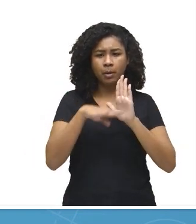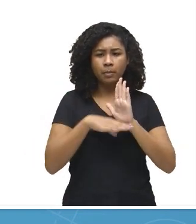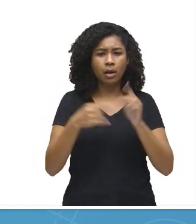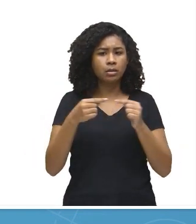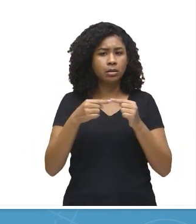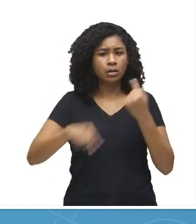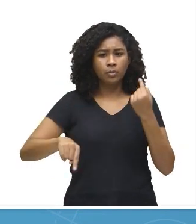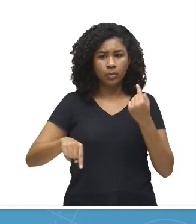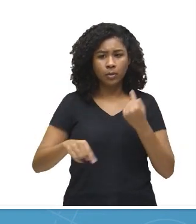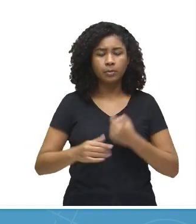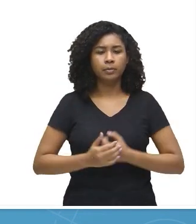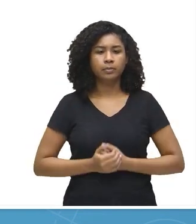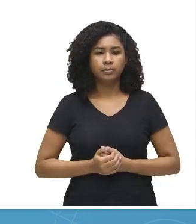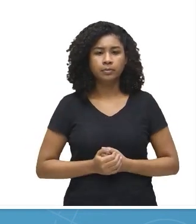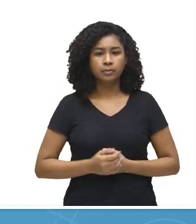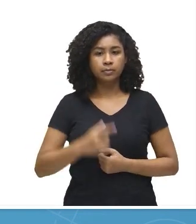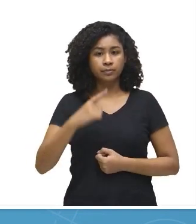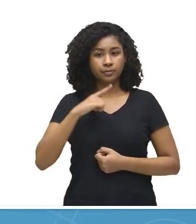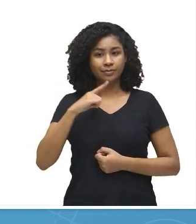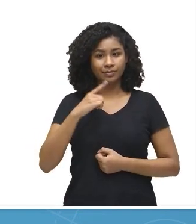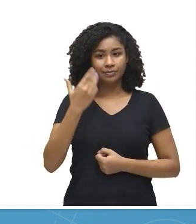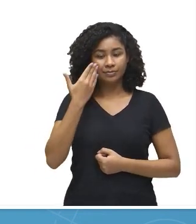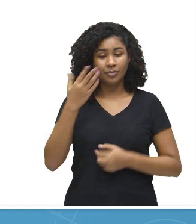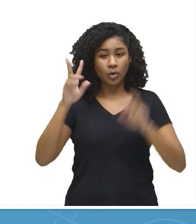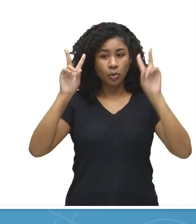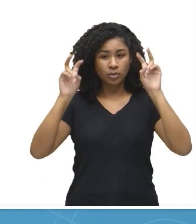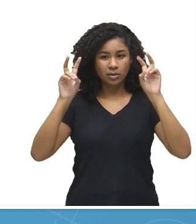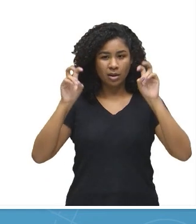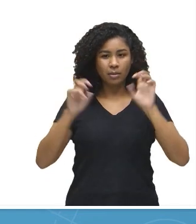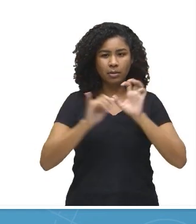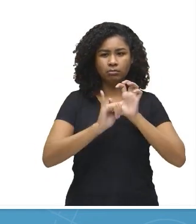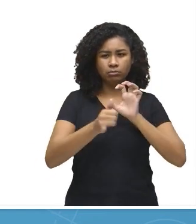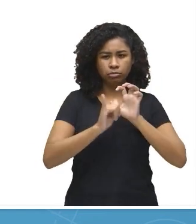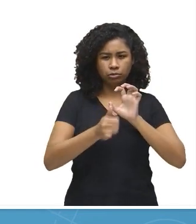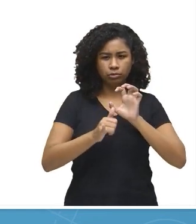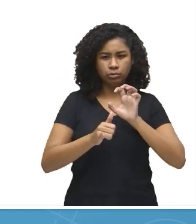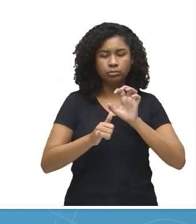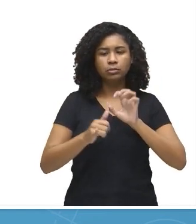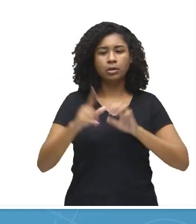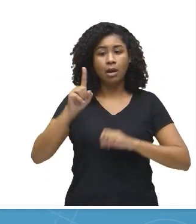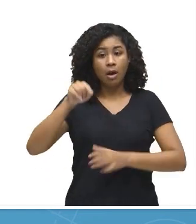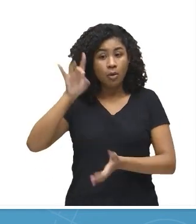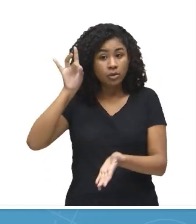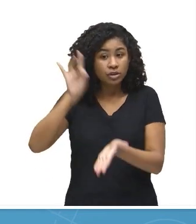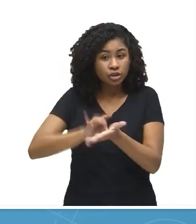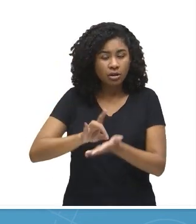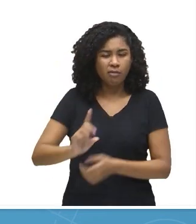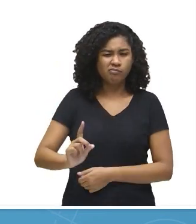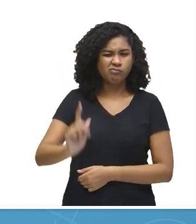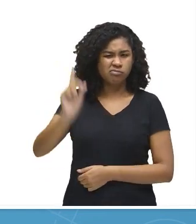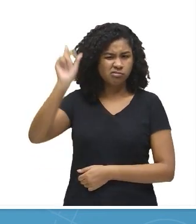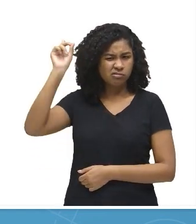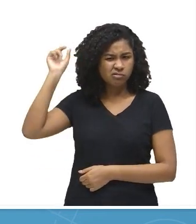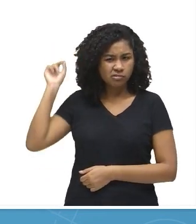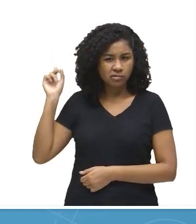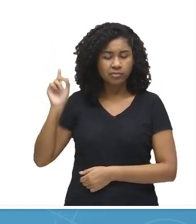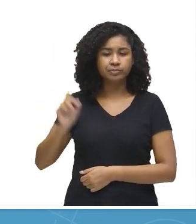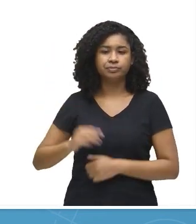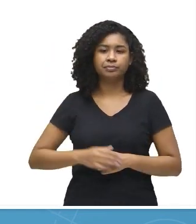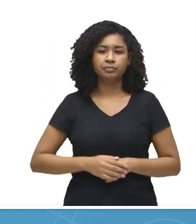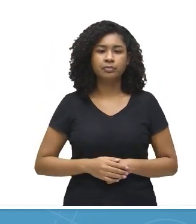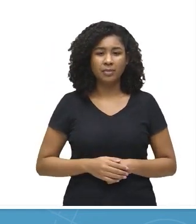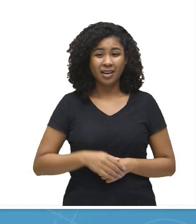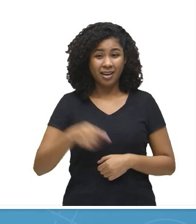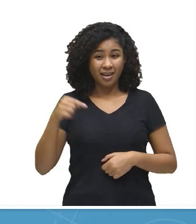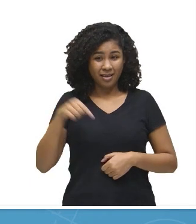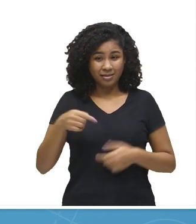da Formiga e a Cigarra que é chamada de versão clássica, né? Aquela original. Essa segunda é a